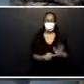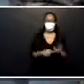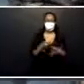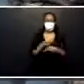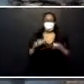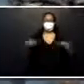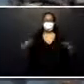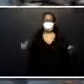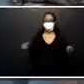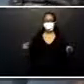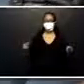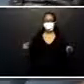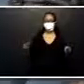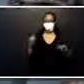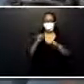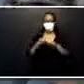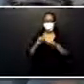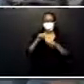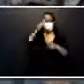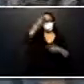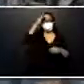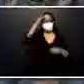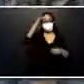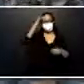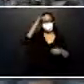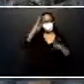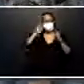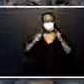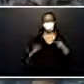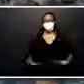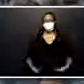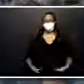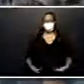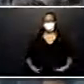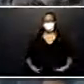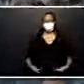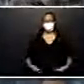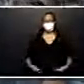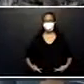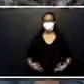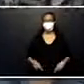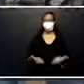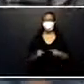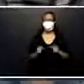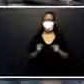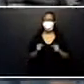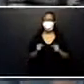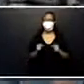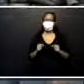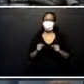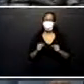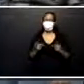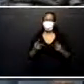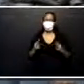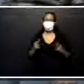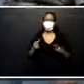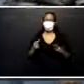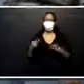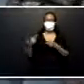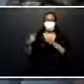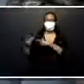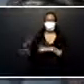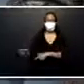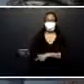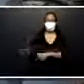atos humanos cabíveis de reflexões, como é a tradição da educação e da ética, áreas